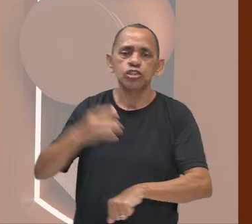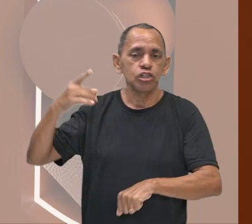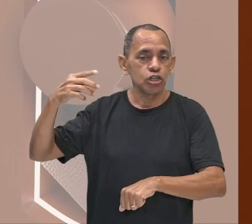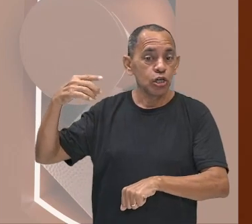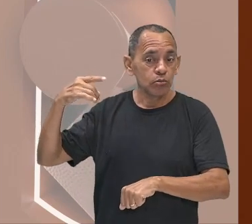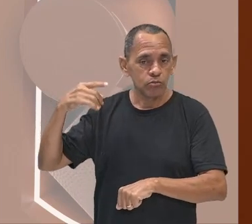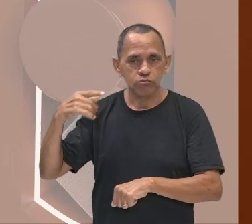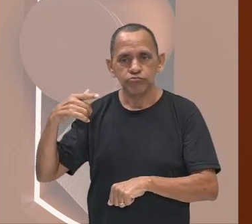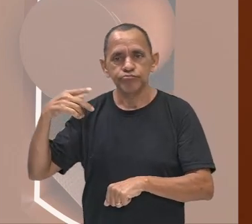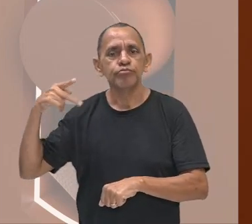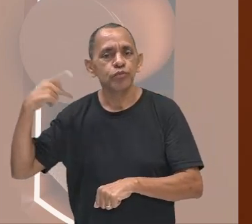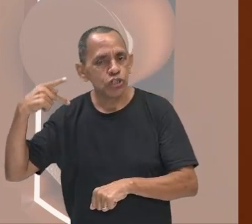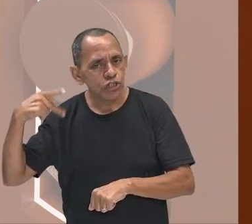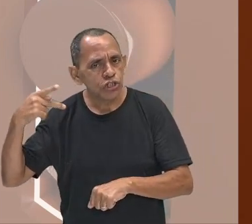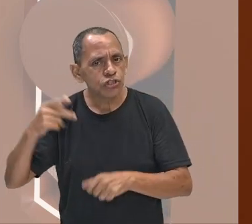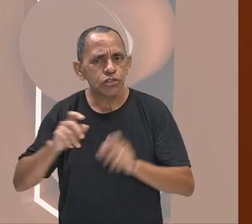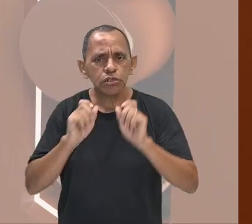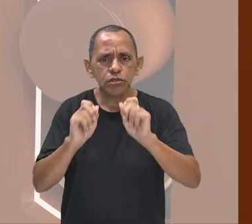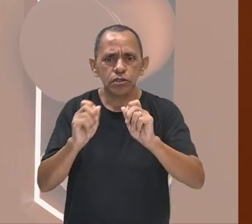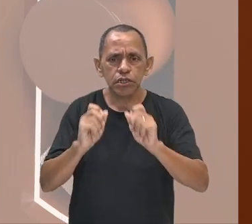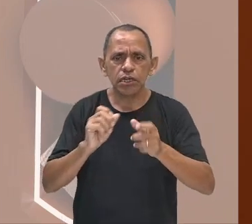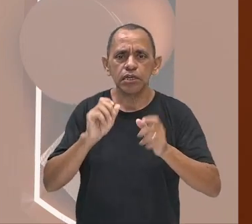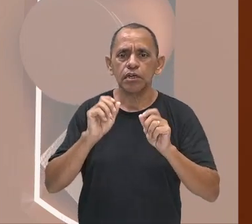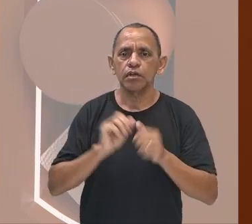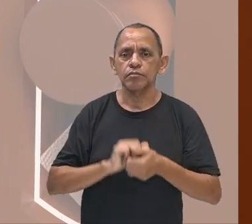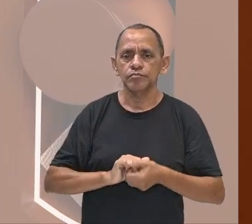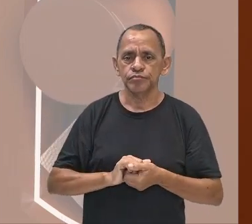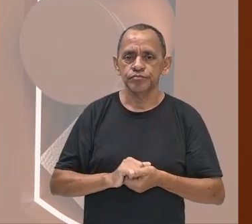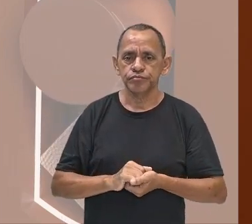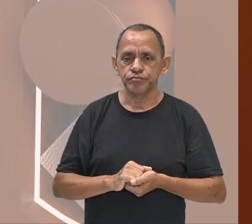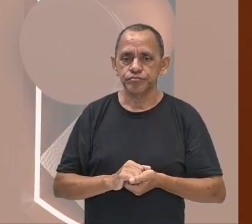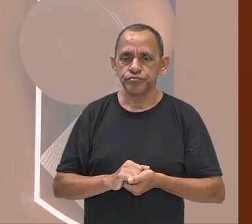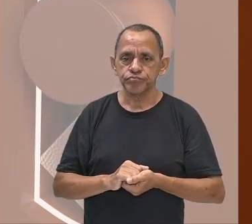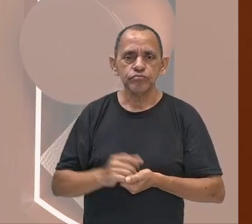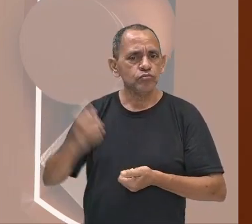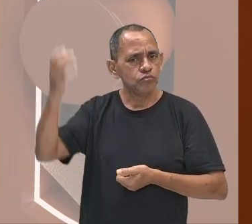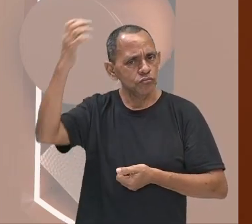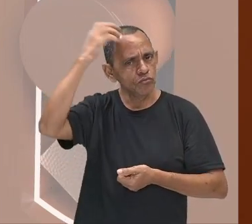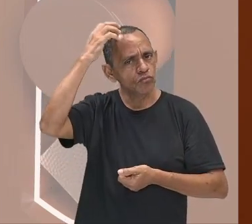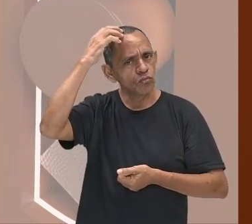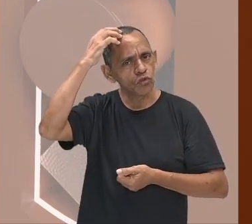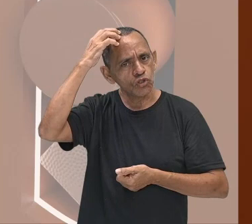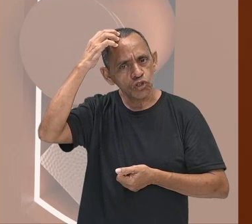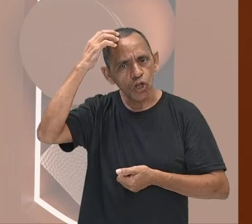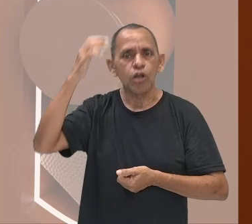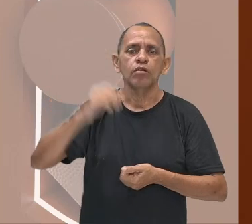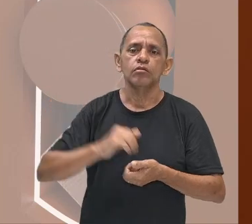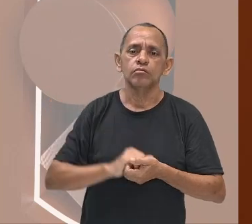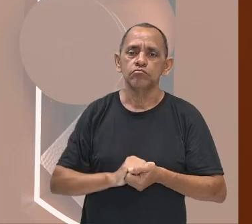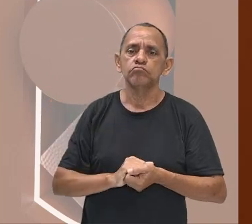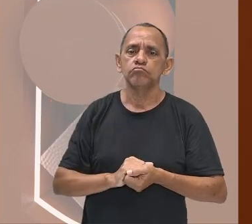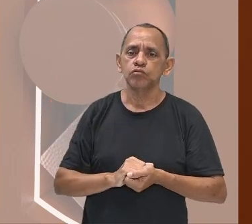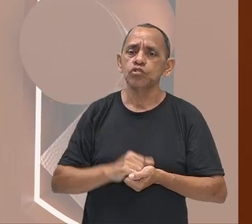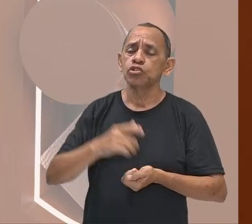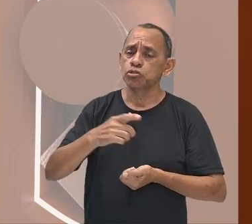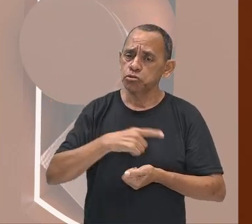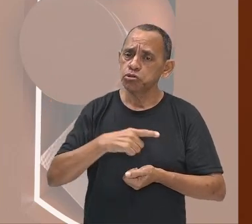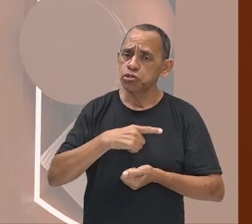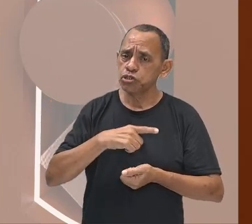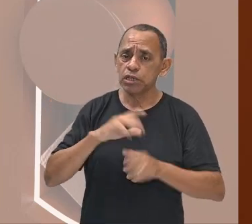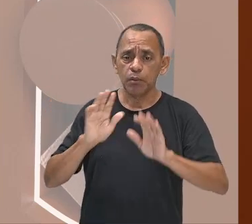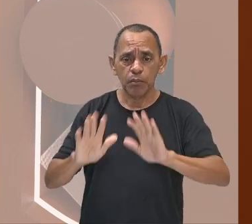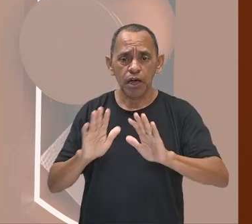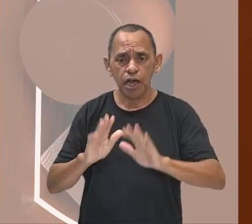que a Inglaterra ficasse então sendo uma monarquia. O rei passou a existir, mas não governava de